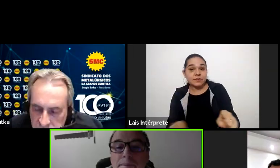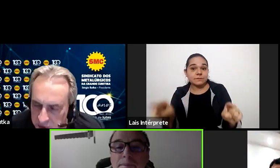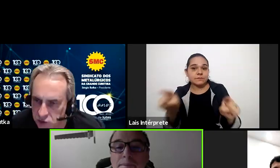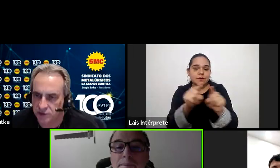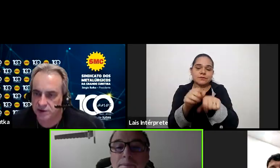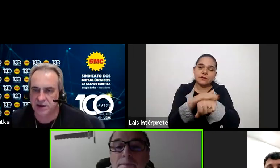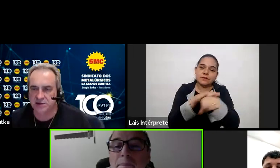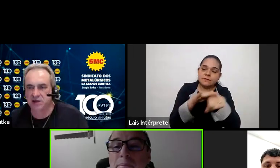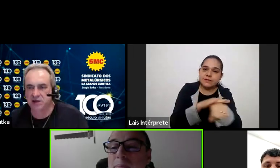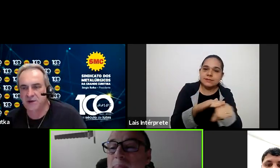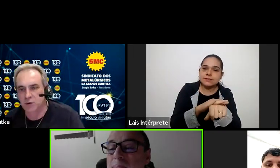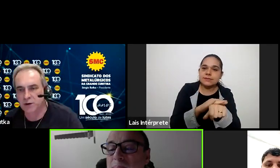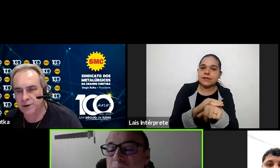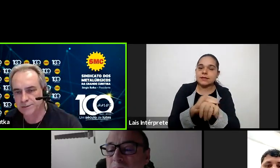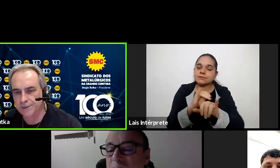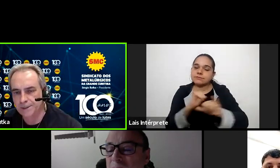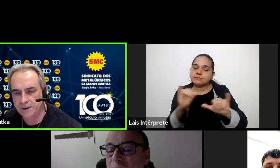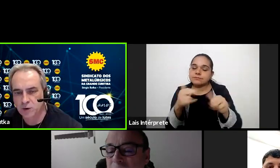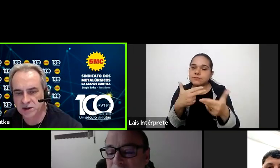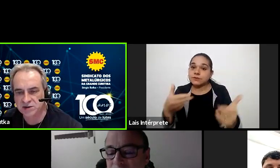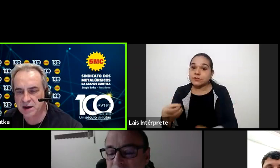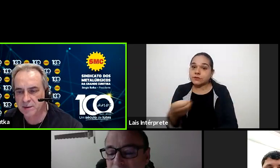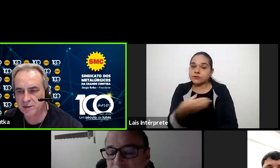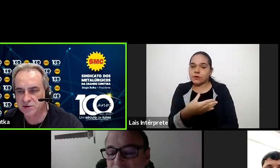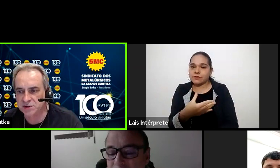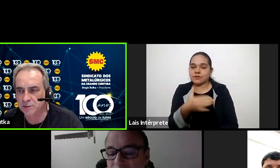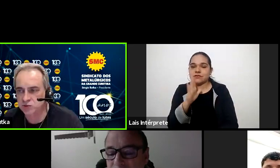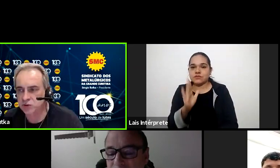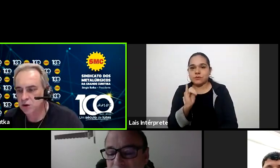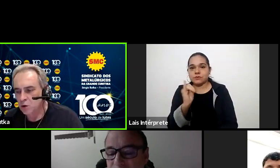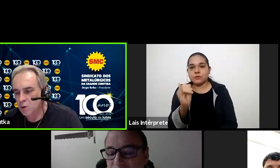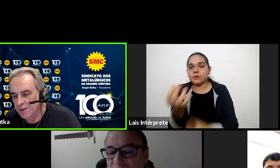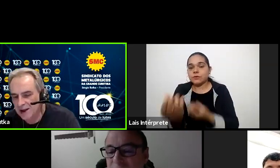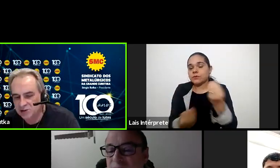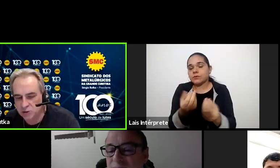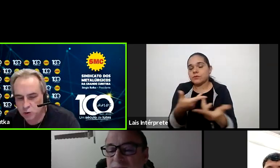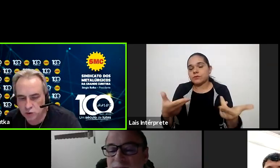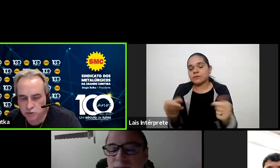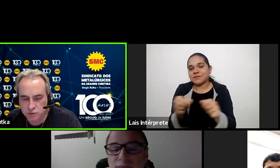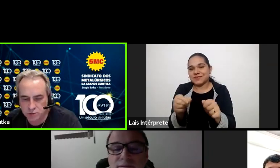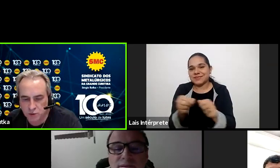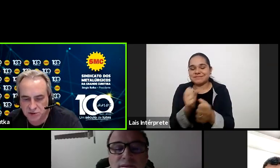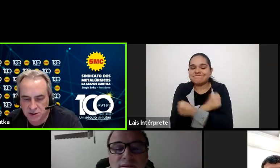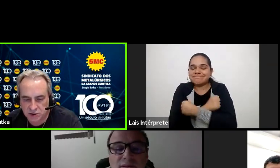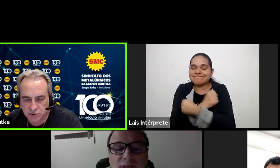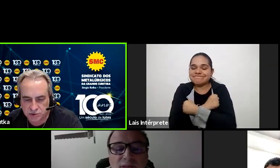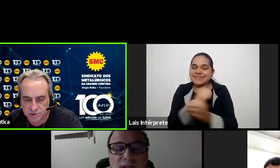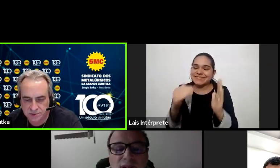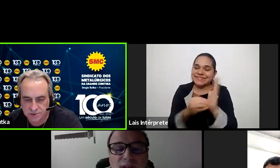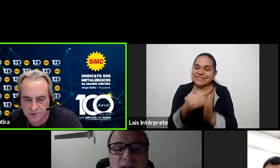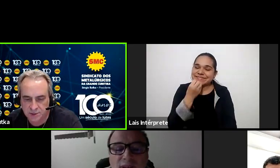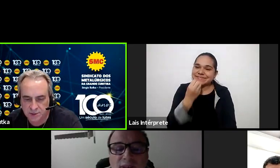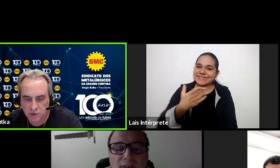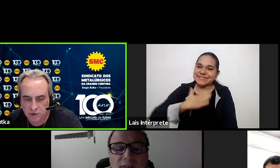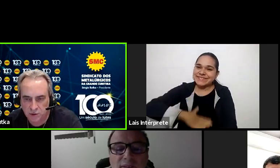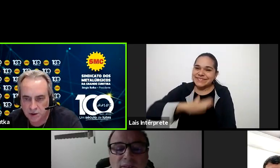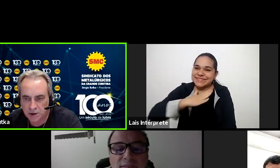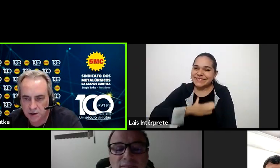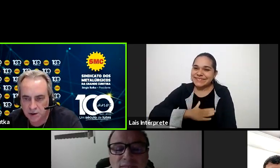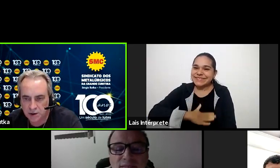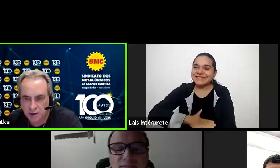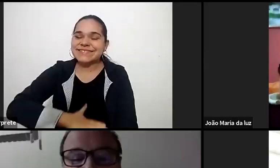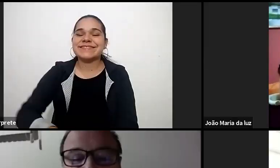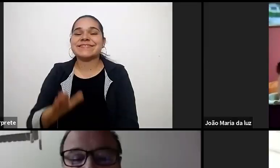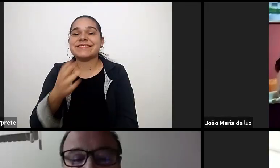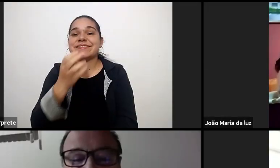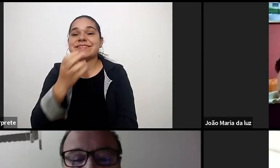se conversar sobre as novidades que a gente falou aqui e quais encaminhamentos que temos um abraço a todos bom descanso e bom